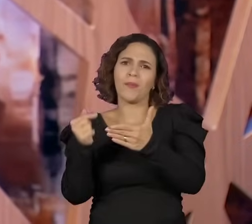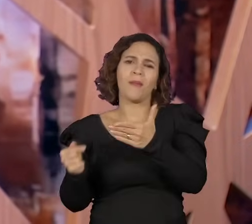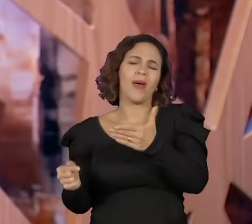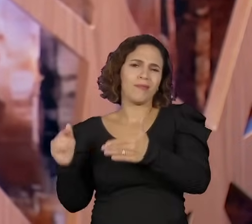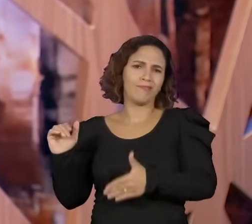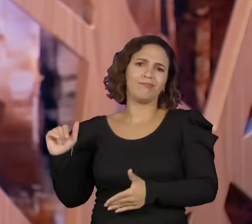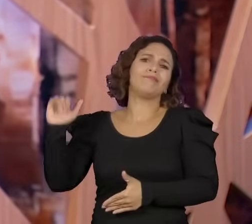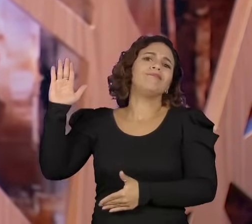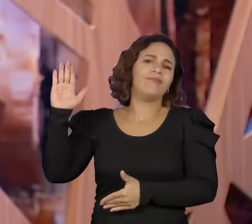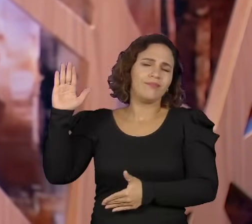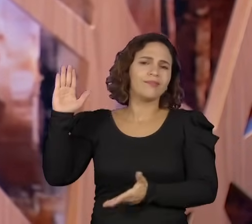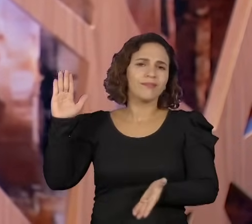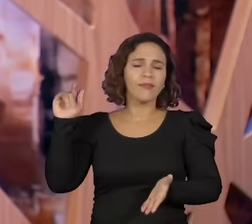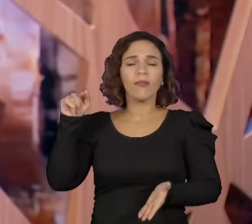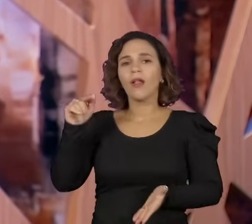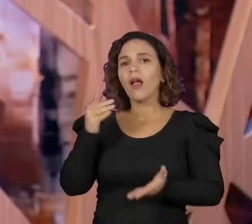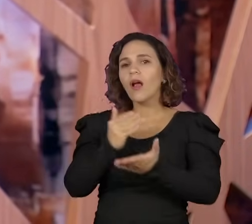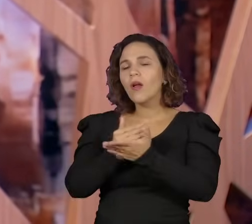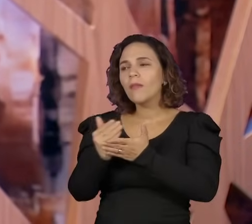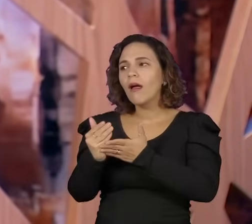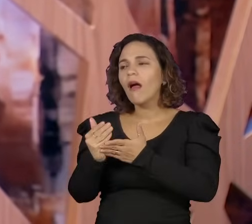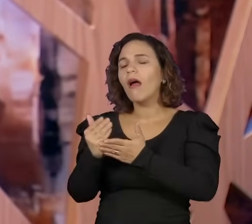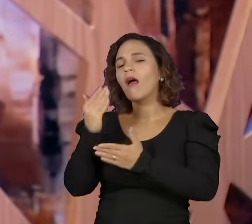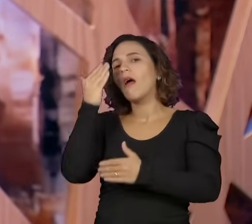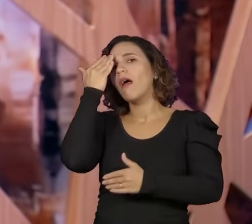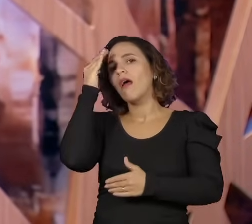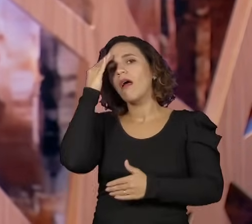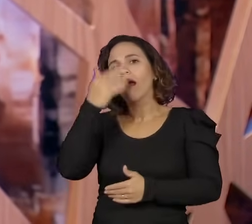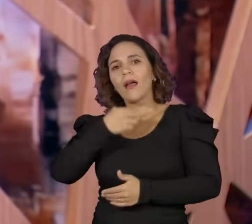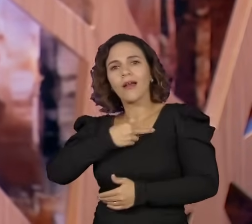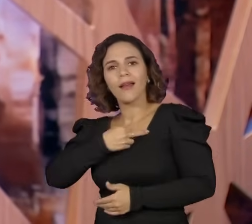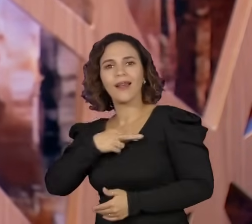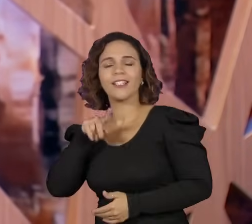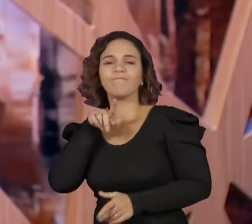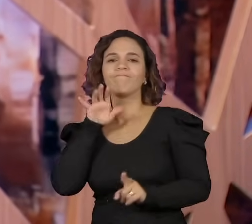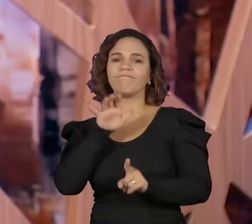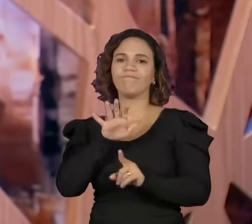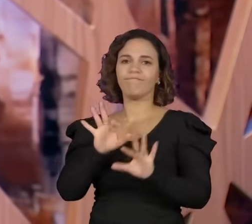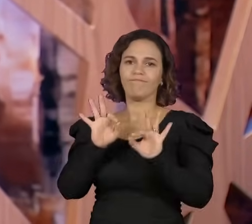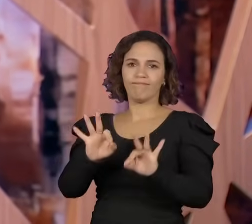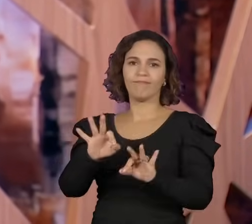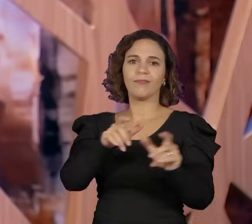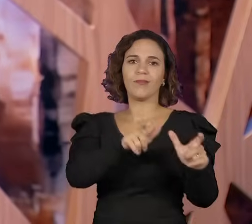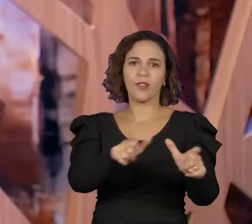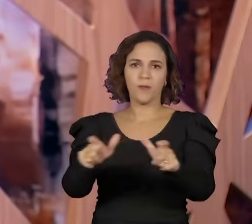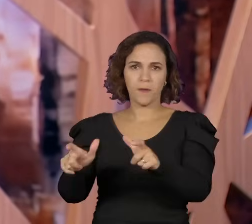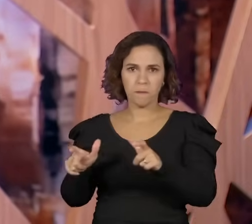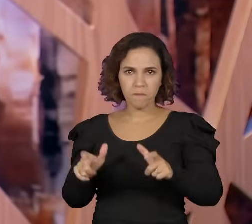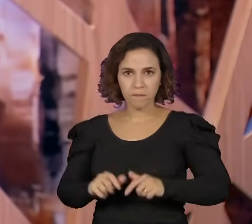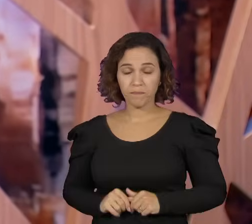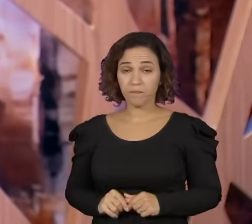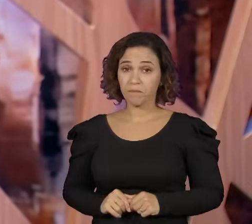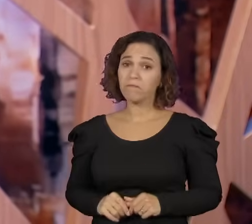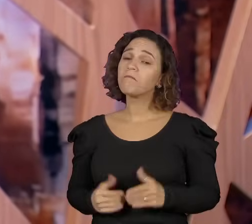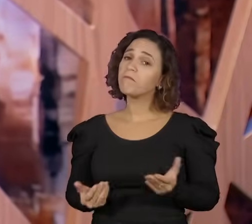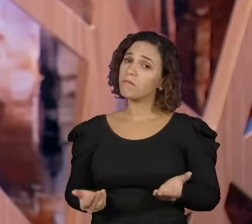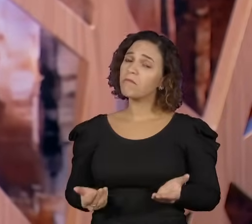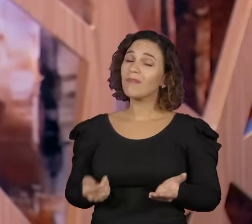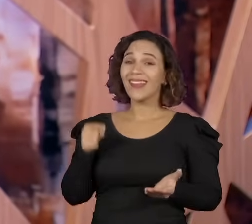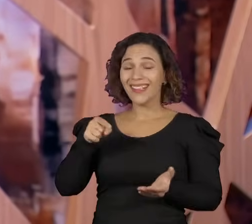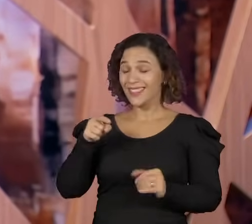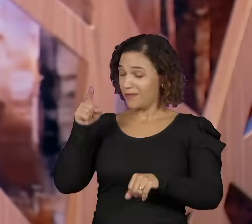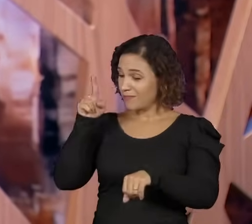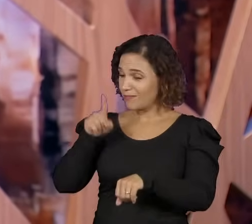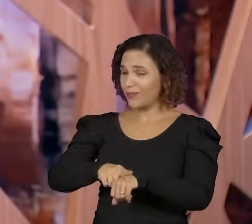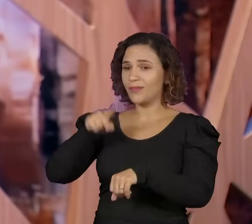maiores. A gente começa a entender o poder que essas religiões elas têm dentro desses espaços. E aí é o momento